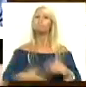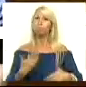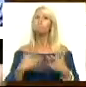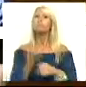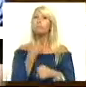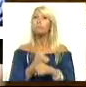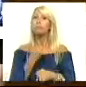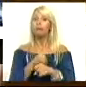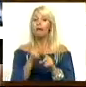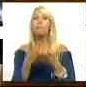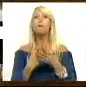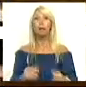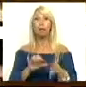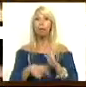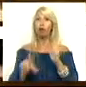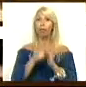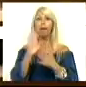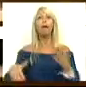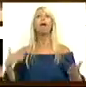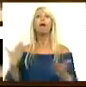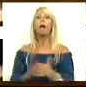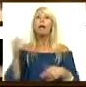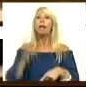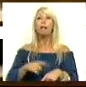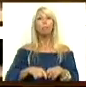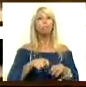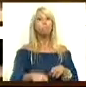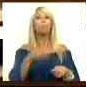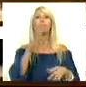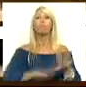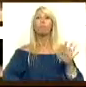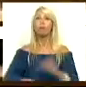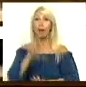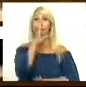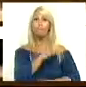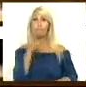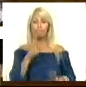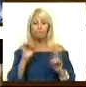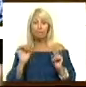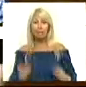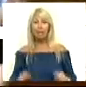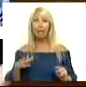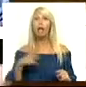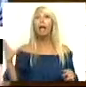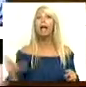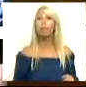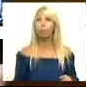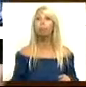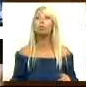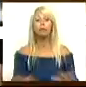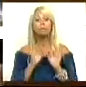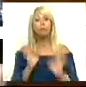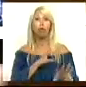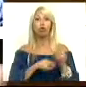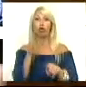de lei propondo o quê? Justamente uma moratória para ser aplicada em Portugal no momento, como diz o Sr. Deputado António